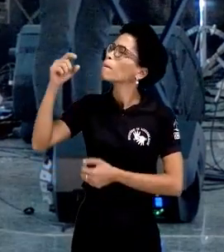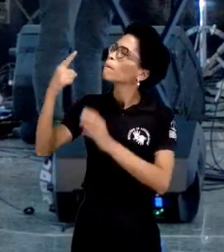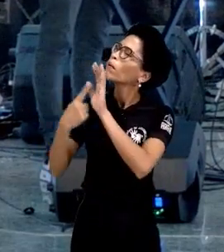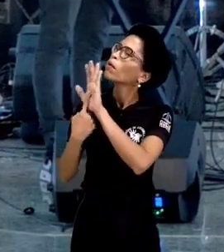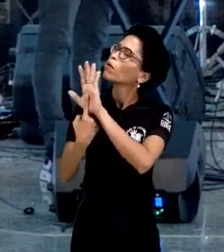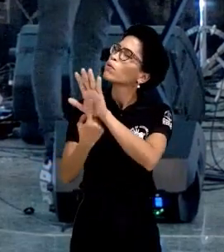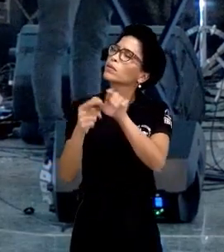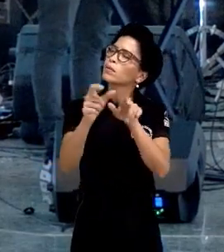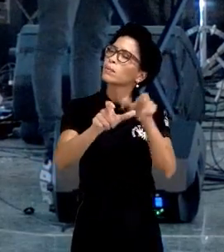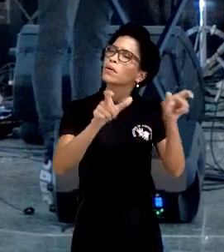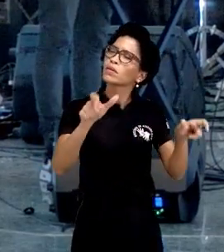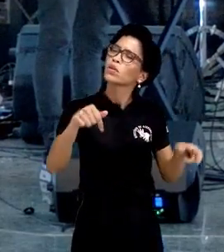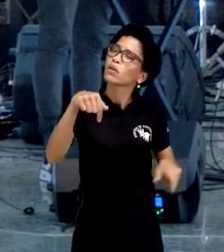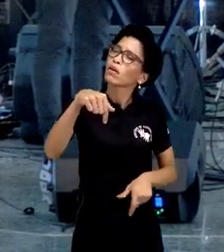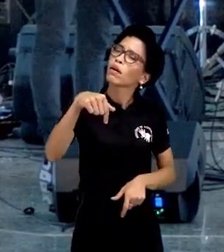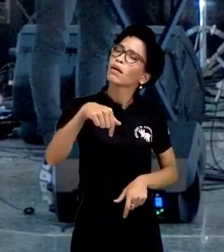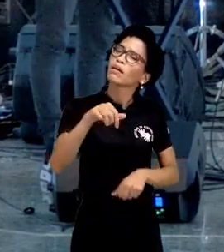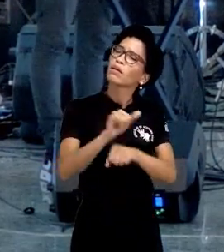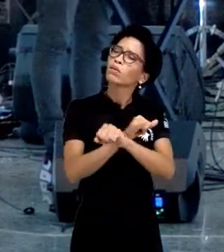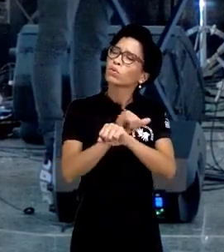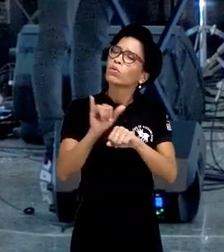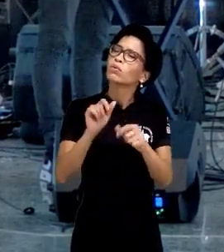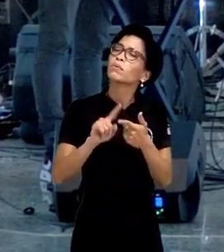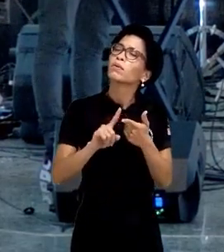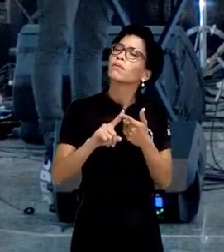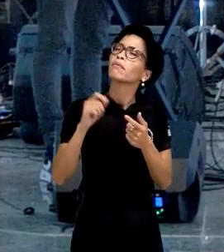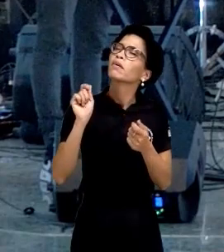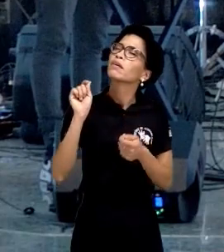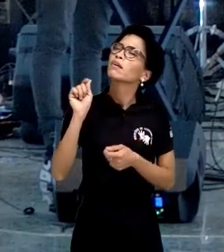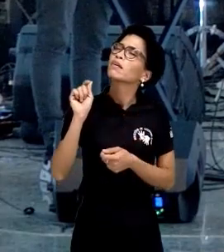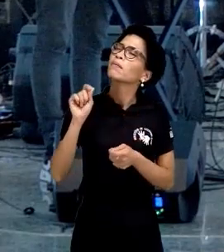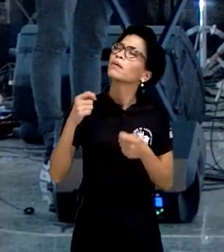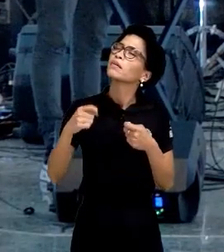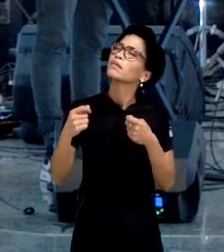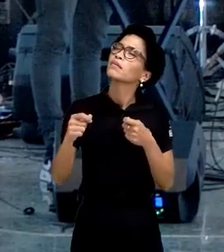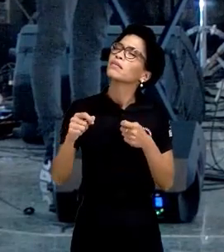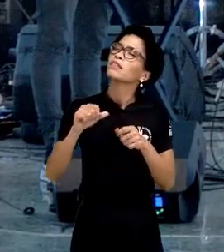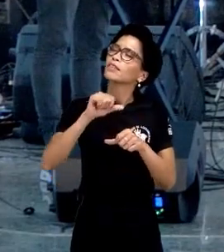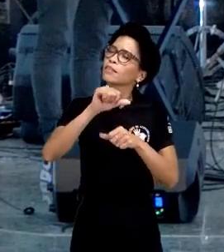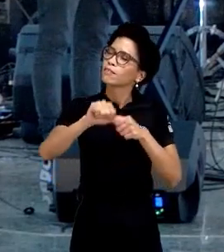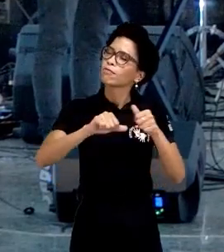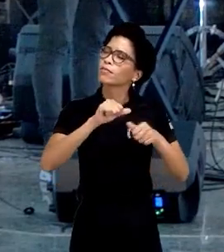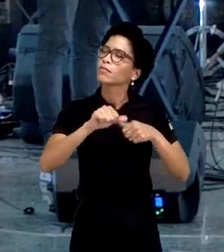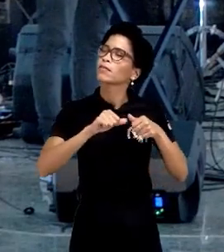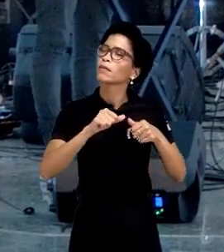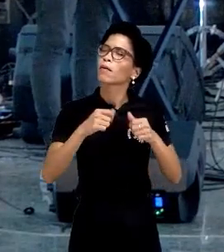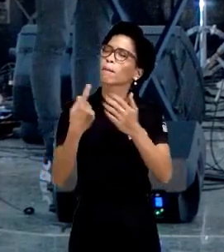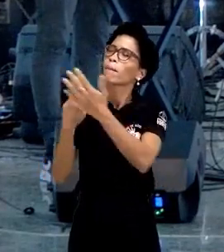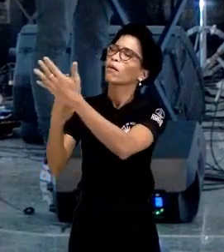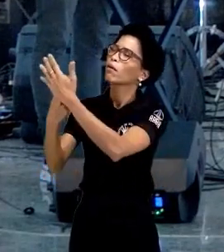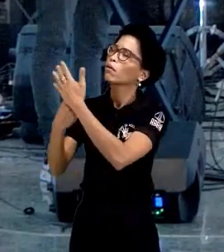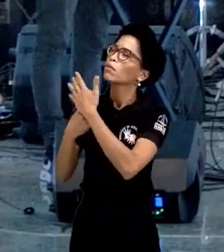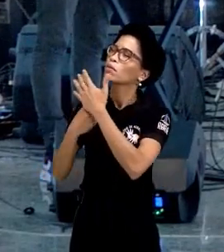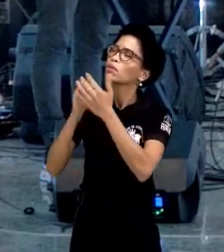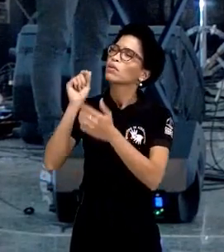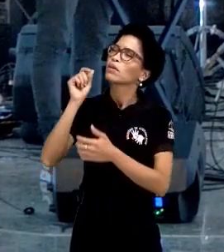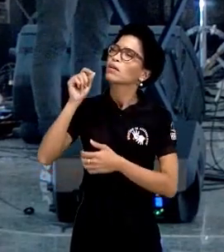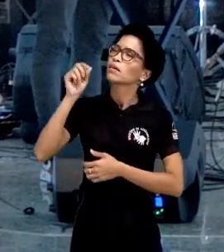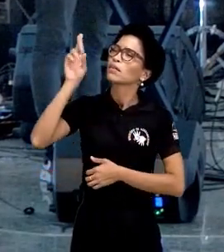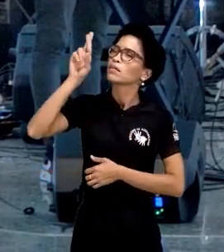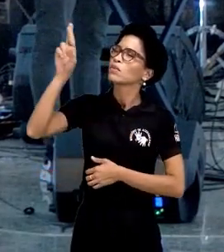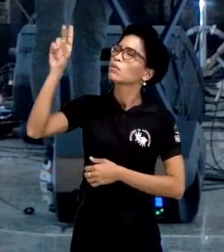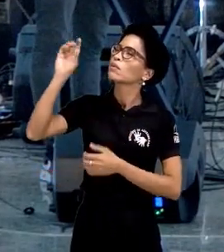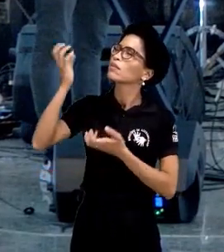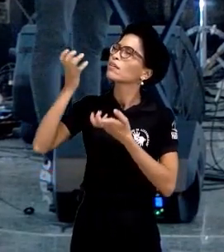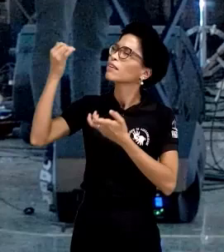Senhor Deus, nos mostra claramente, Senhor Deus, o que o Senhor quer dizer para a vida de cada um aqui quando diz: eu quero te usar como a luz deste